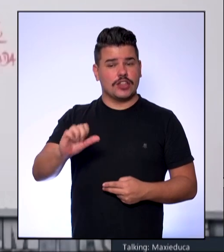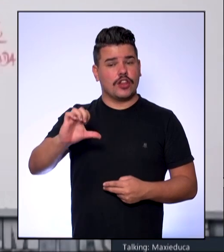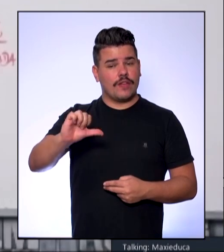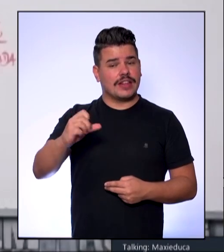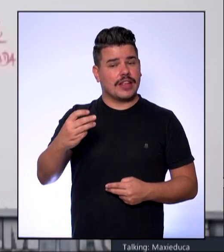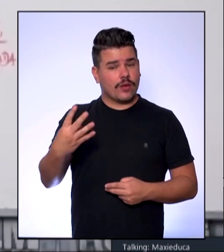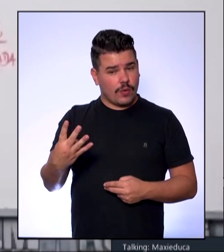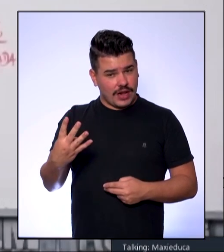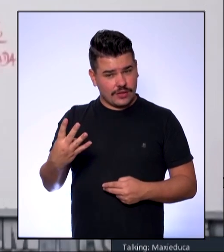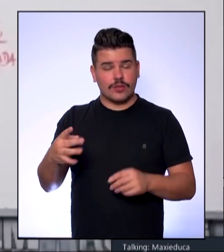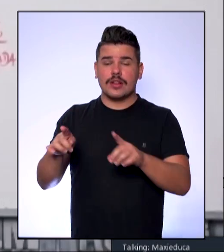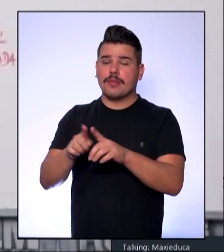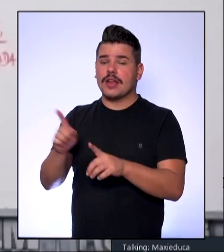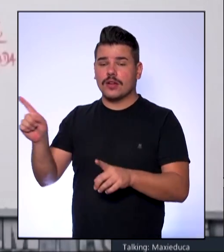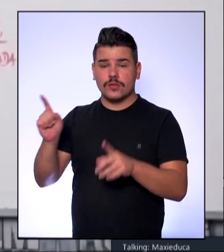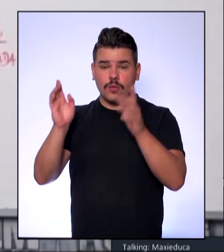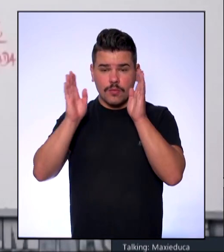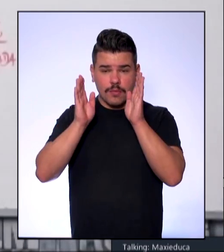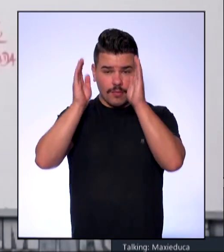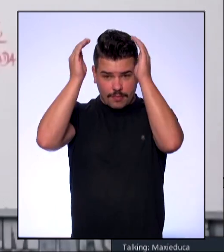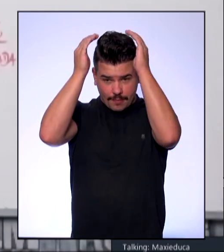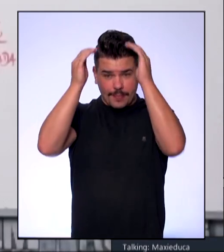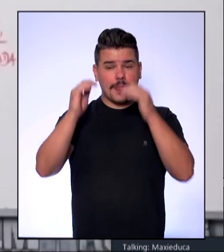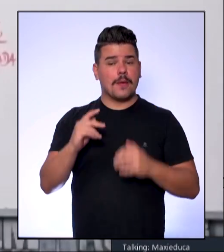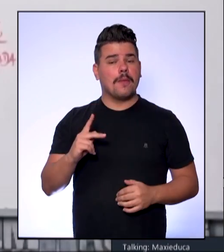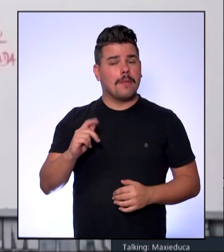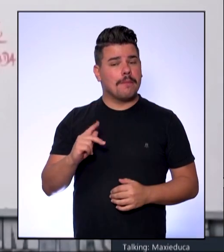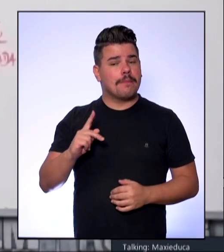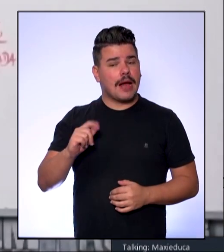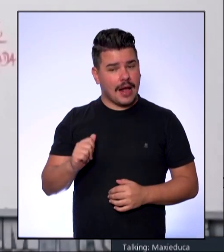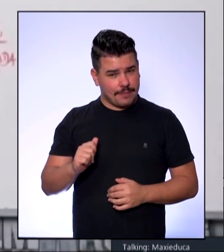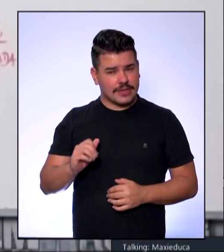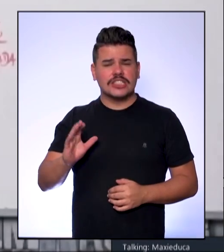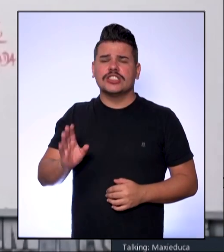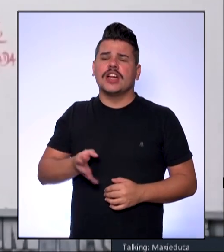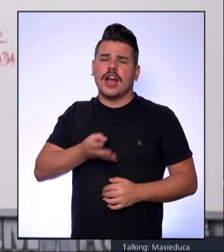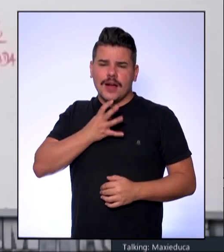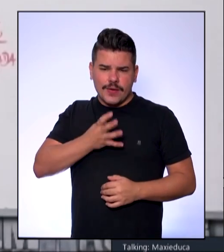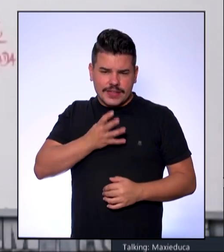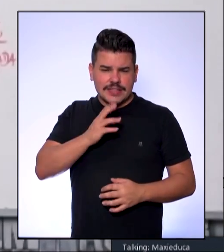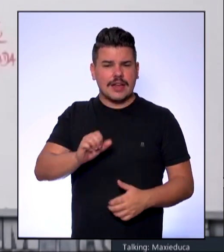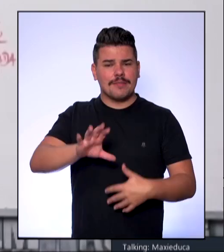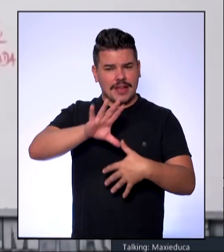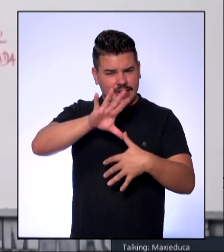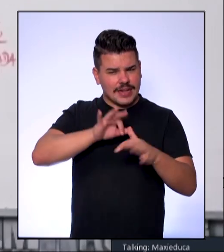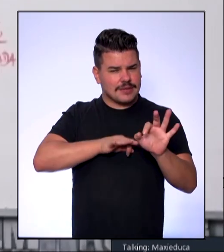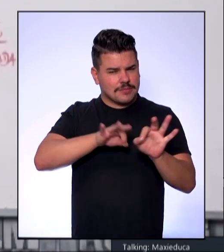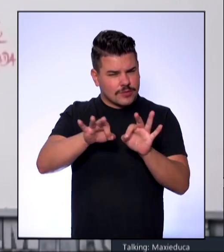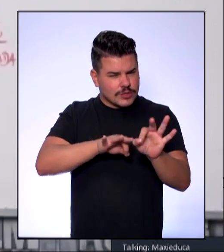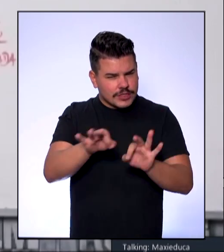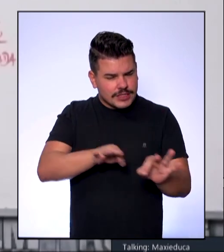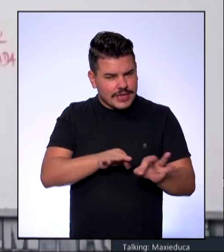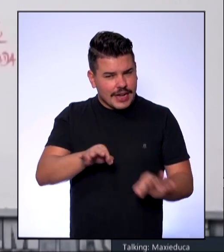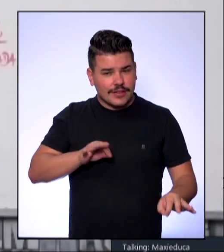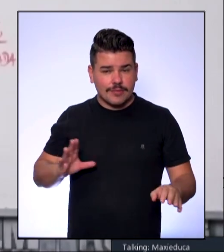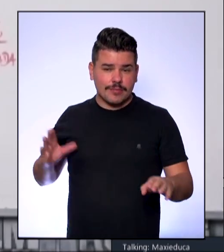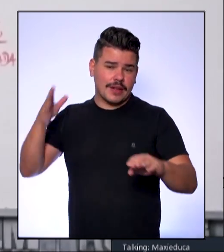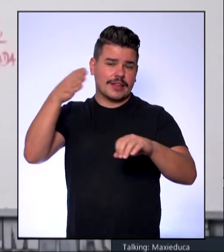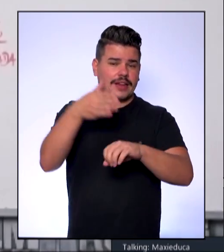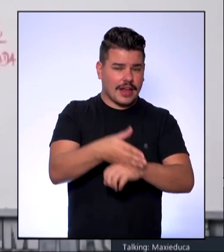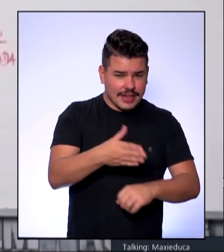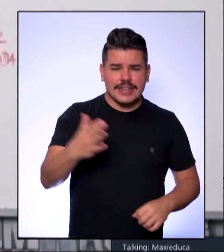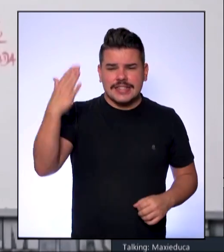Papa Alexandre VI, já sabia da América, já sabia deste projeto, já sabia o